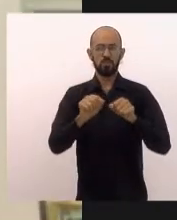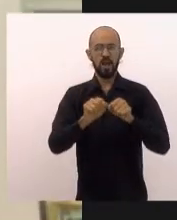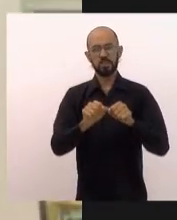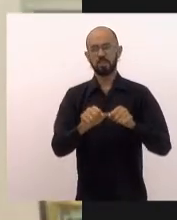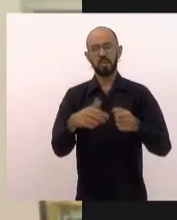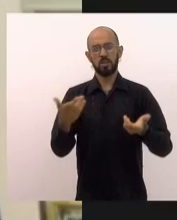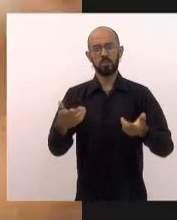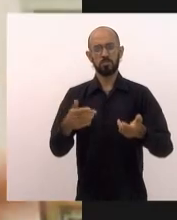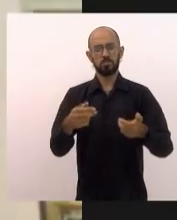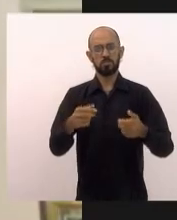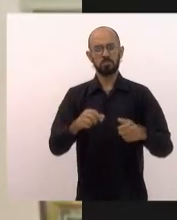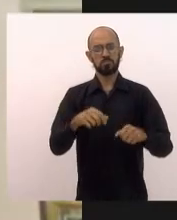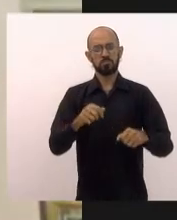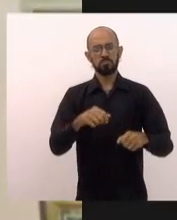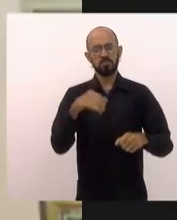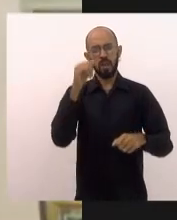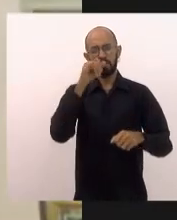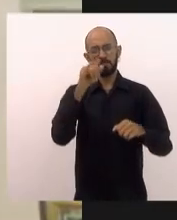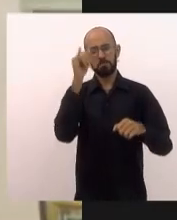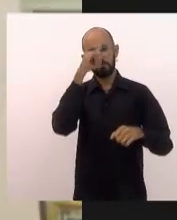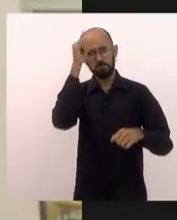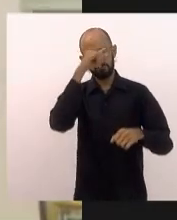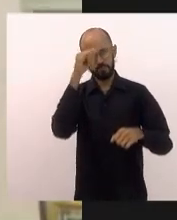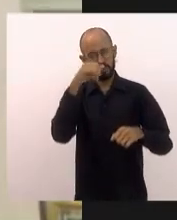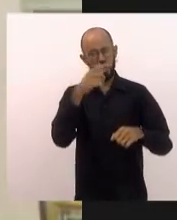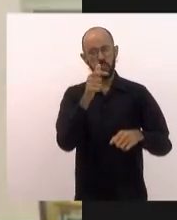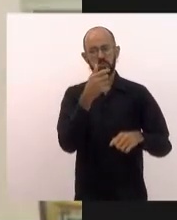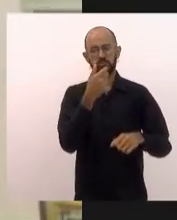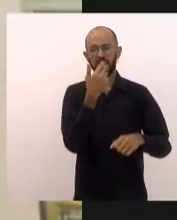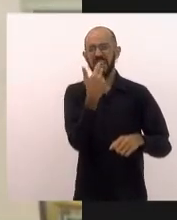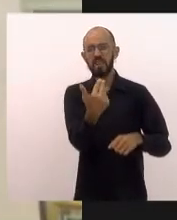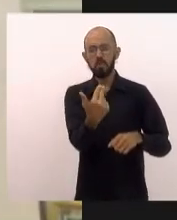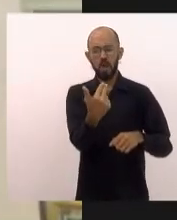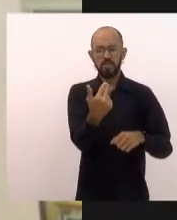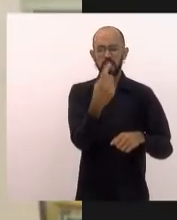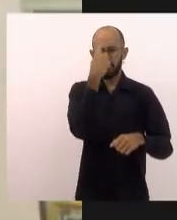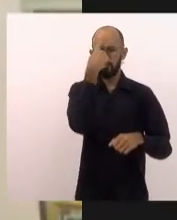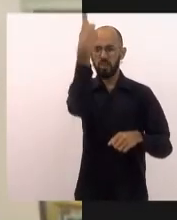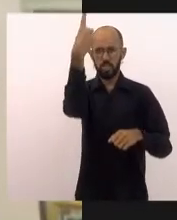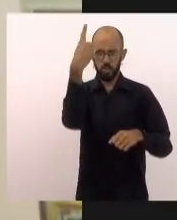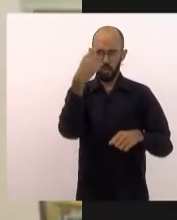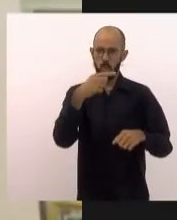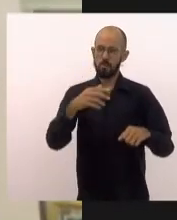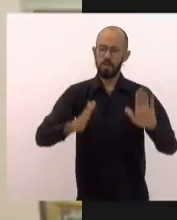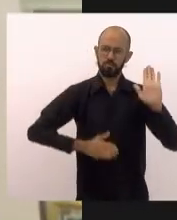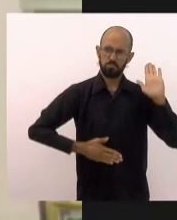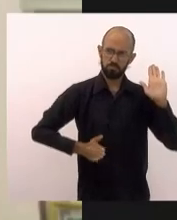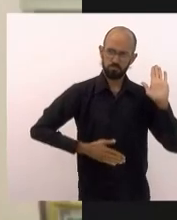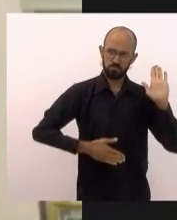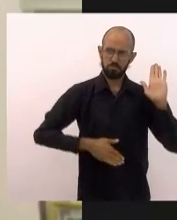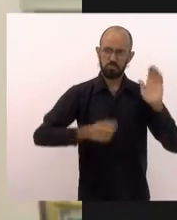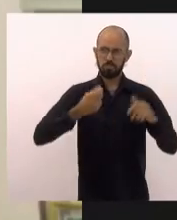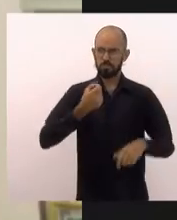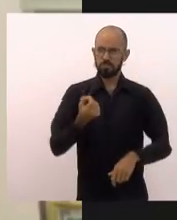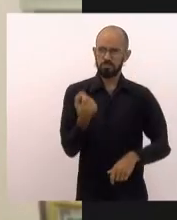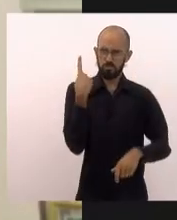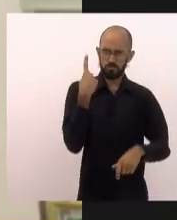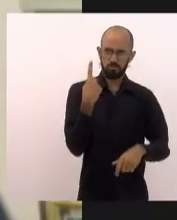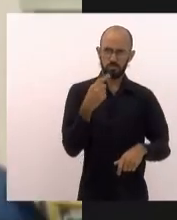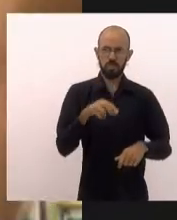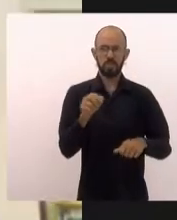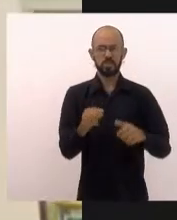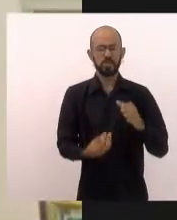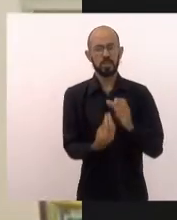é um dialeto que eles inventaram. É uma linguagem meio criminosa, meio esquisita, criam os nomes